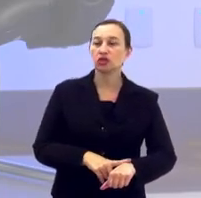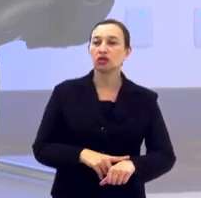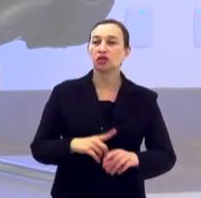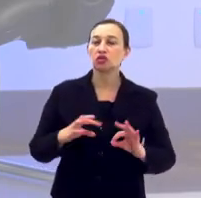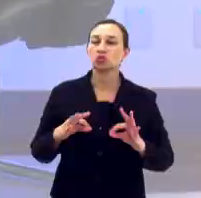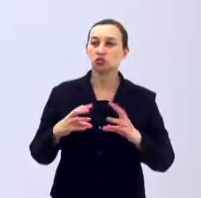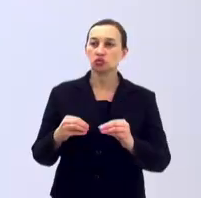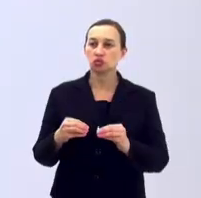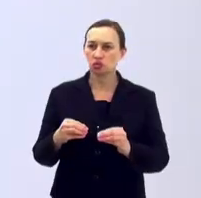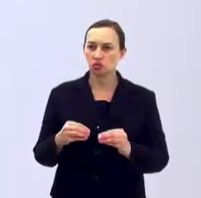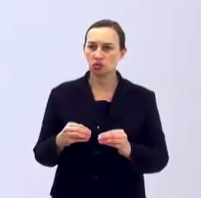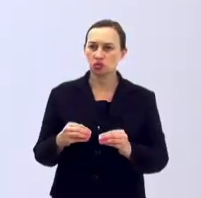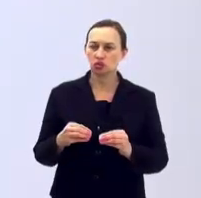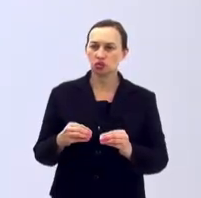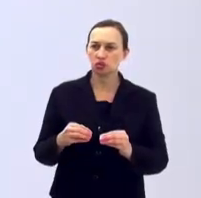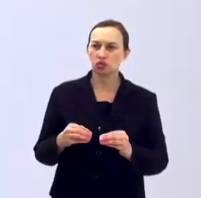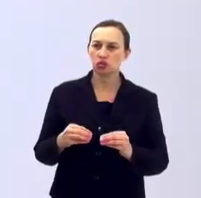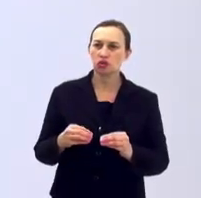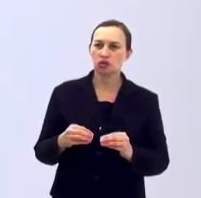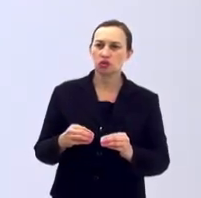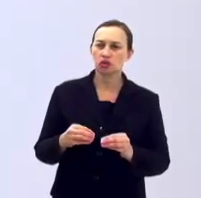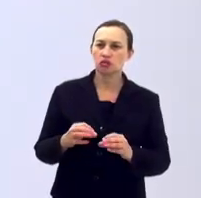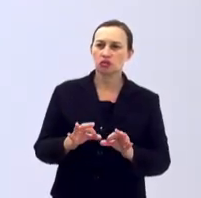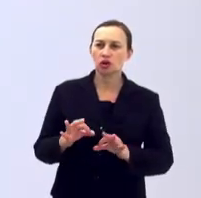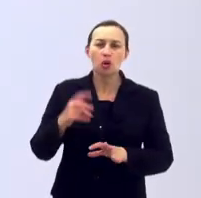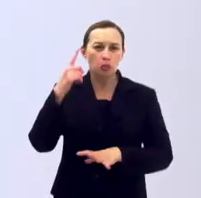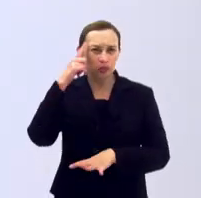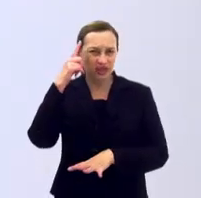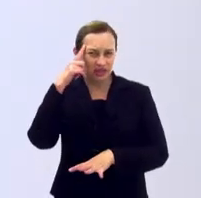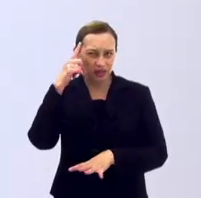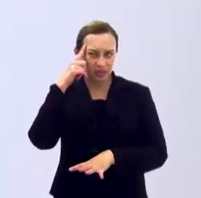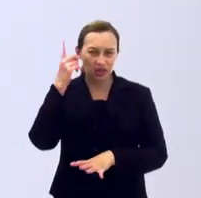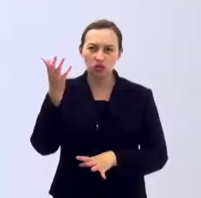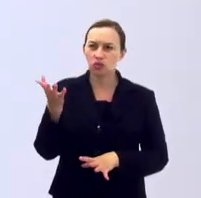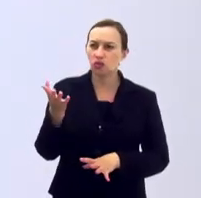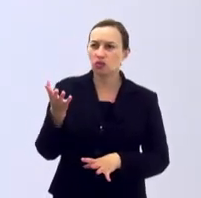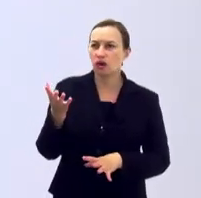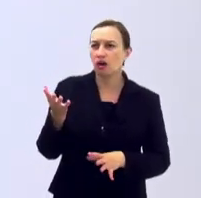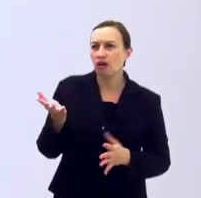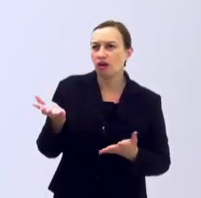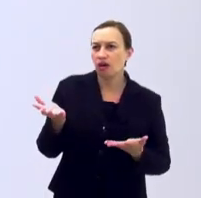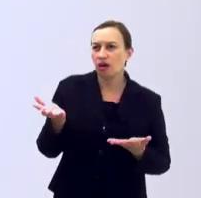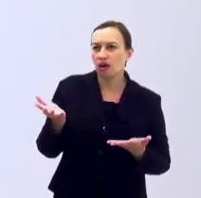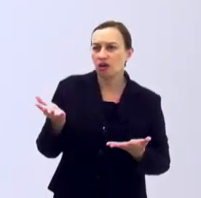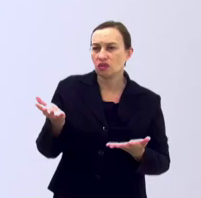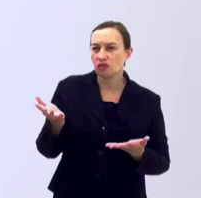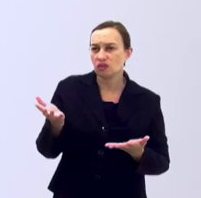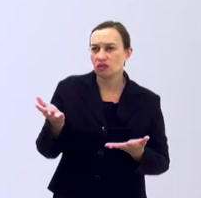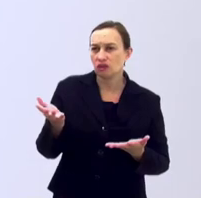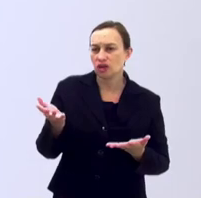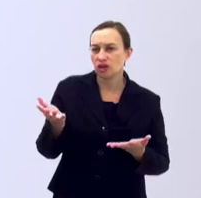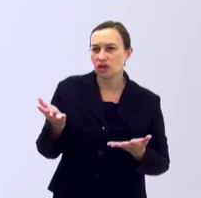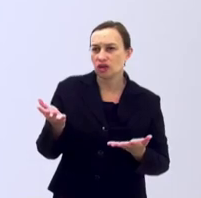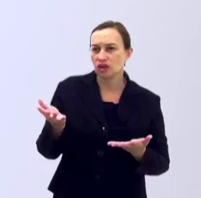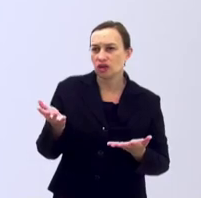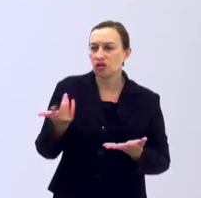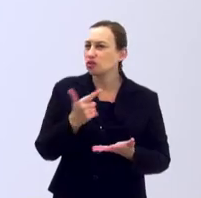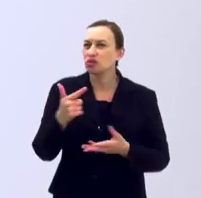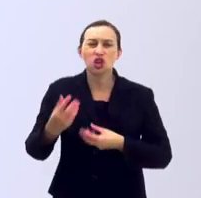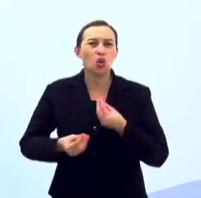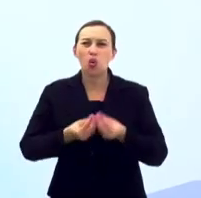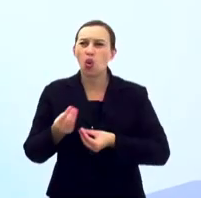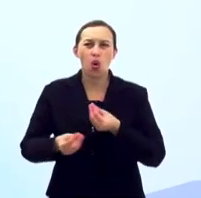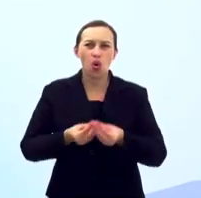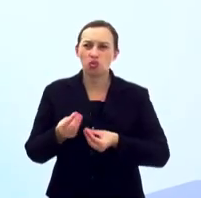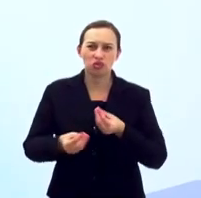completamente equivocado. É um pensamento que deve ser completamente, sim, varrido. Não